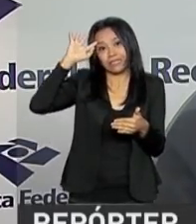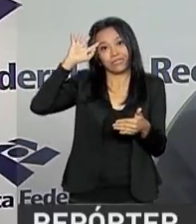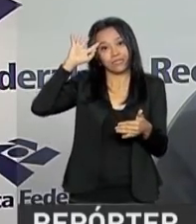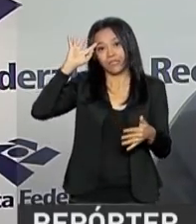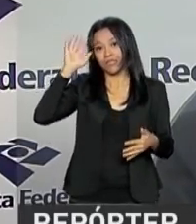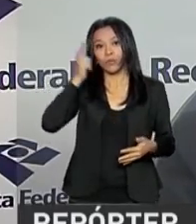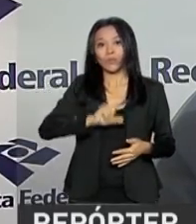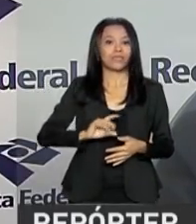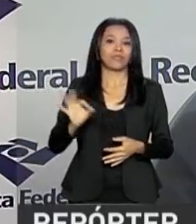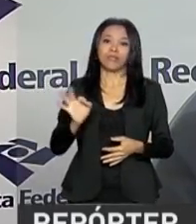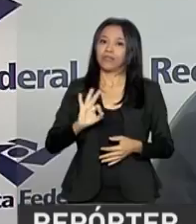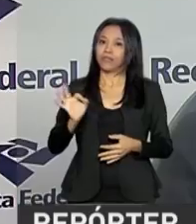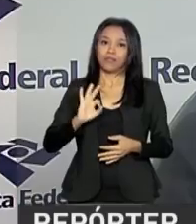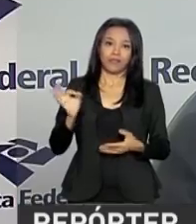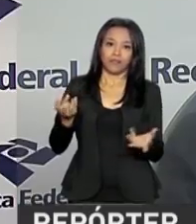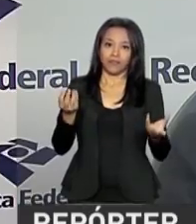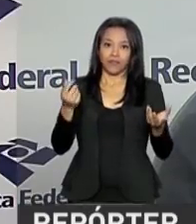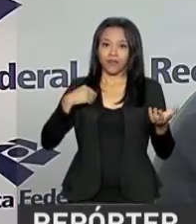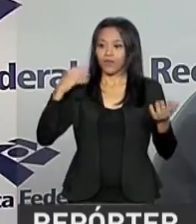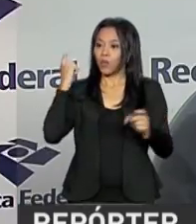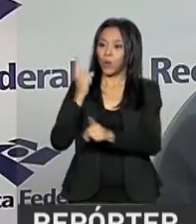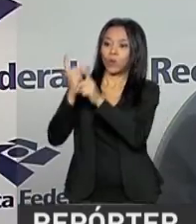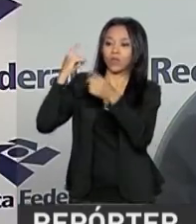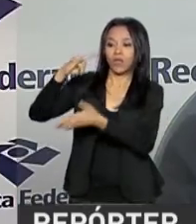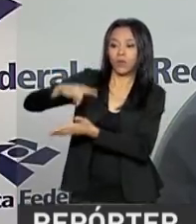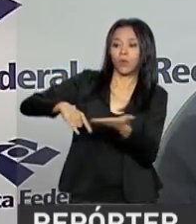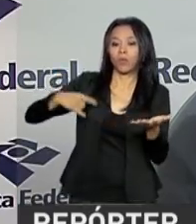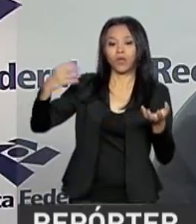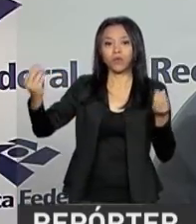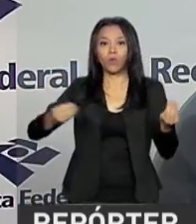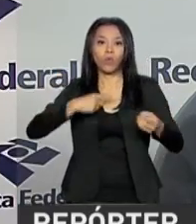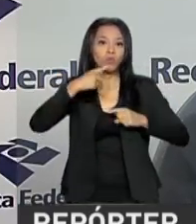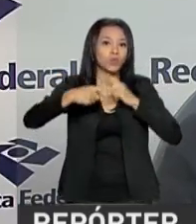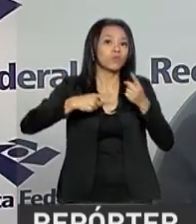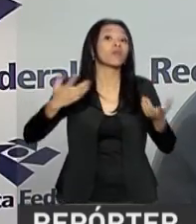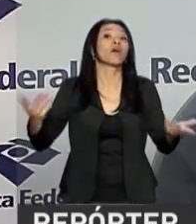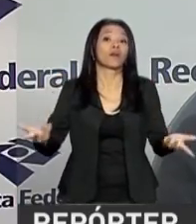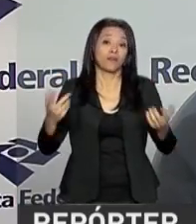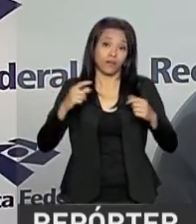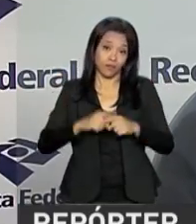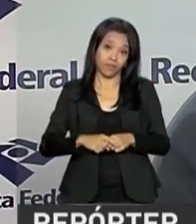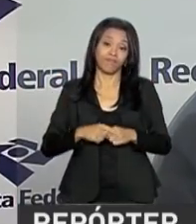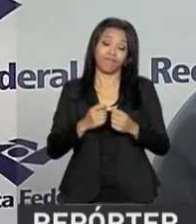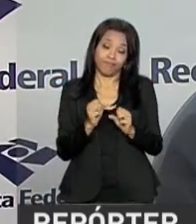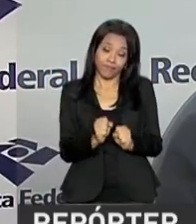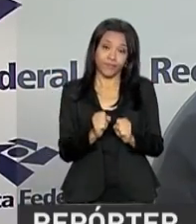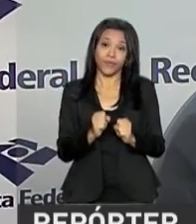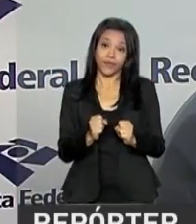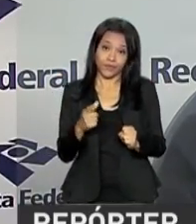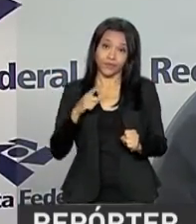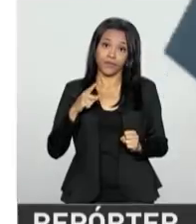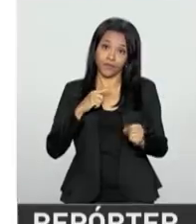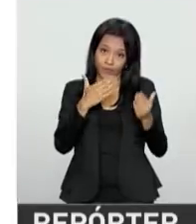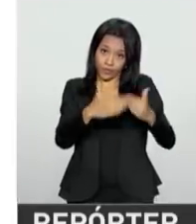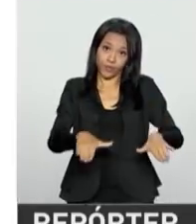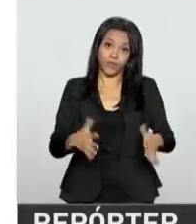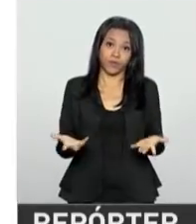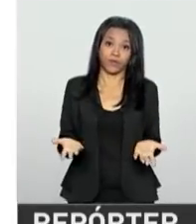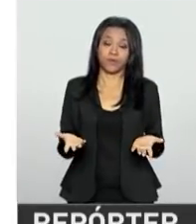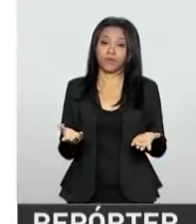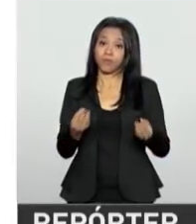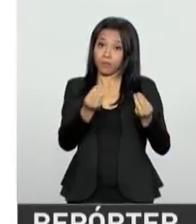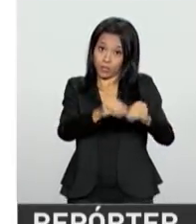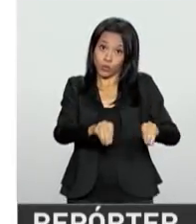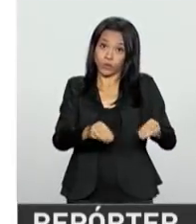é achar documento tirar suas dúvidas e aí fica sujeito às penalidades e que